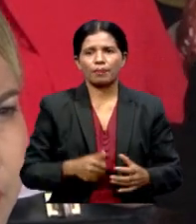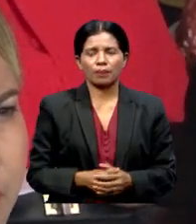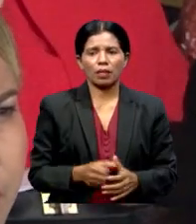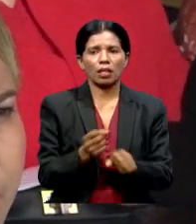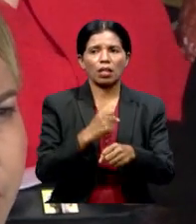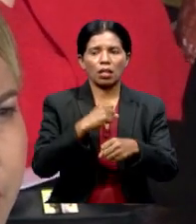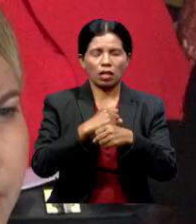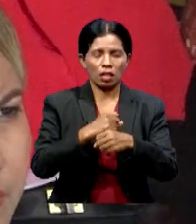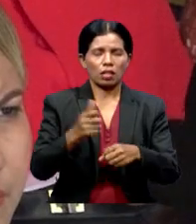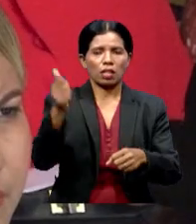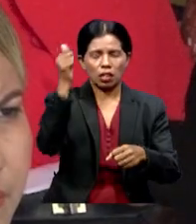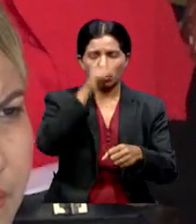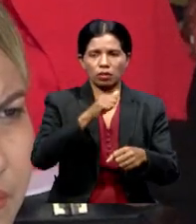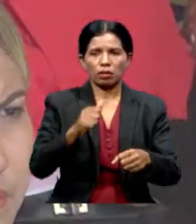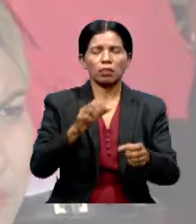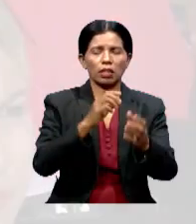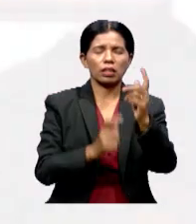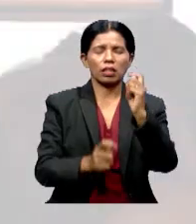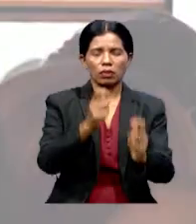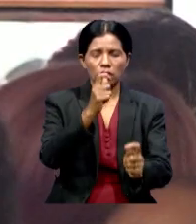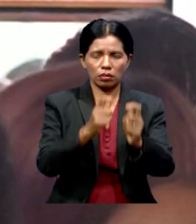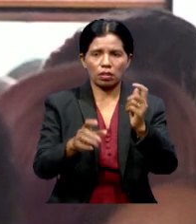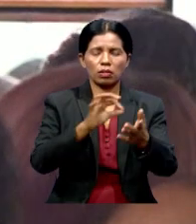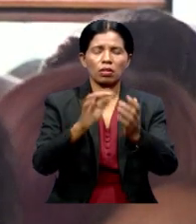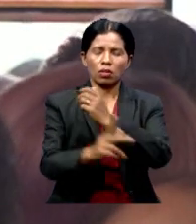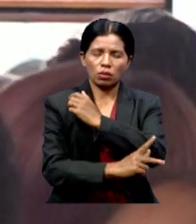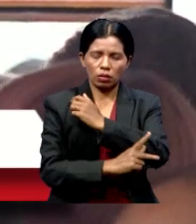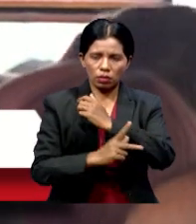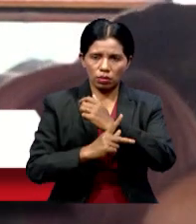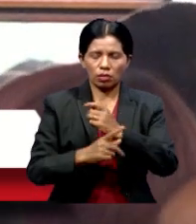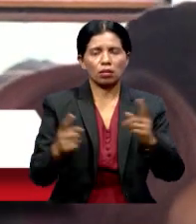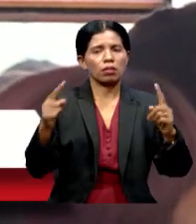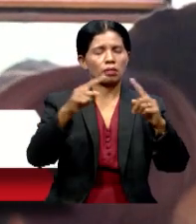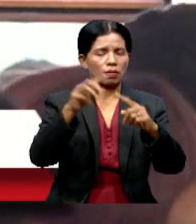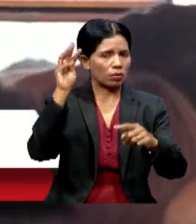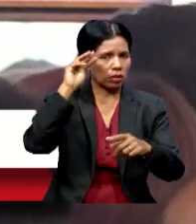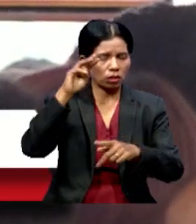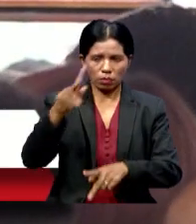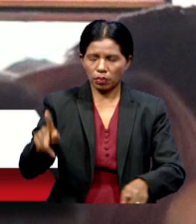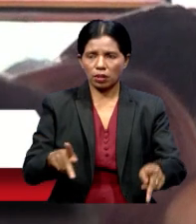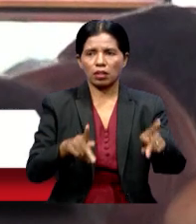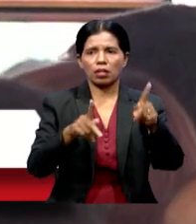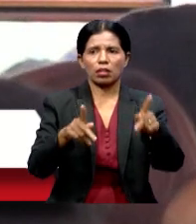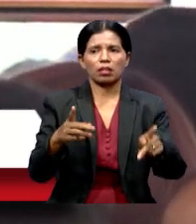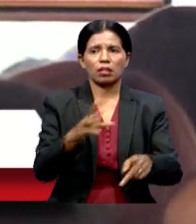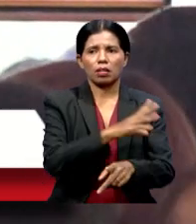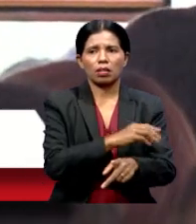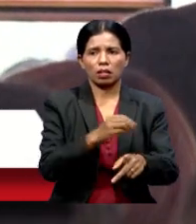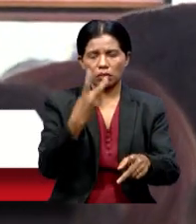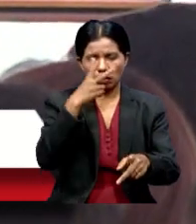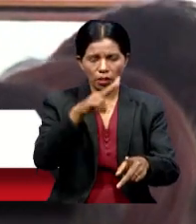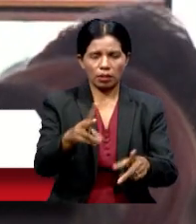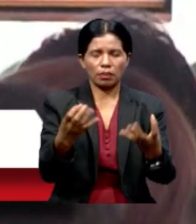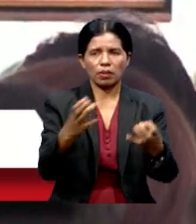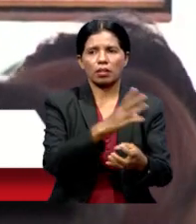ba Tribunal de Contas, ba Comissão Anticorrupção no ba Ministério Público, quando ba irregularidades verbárias